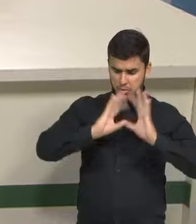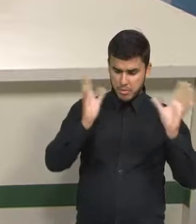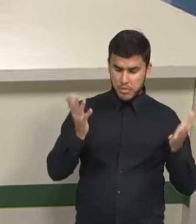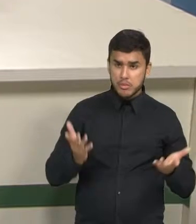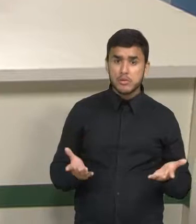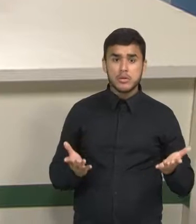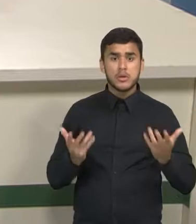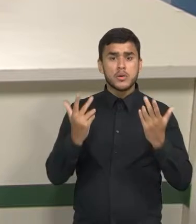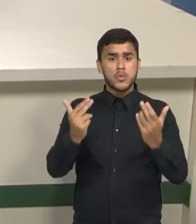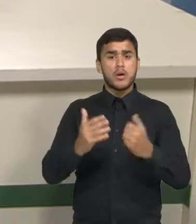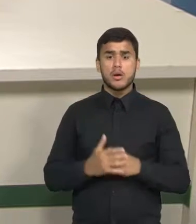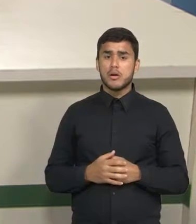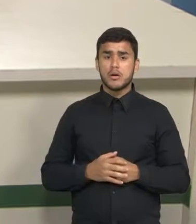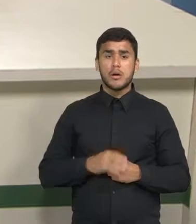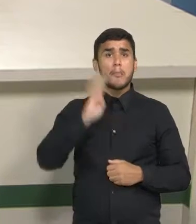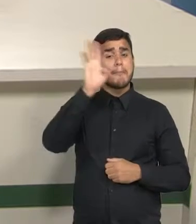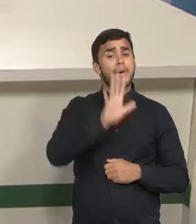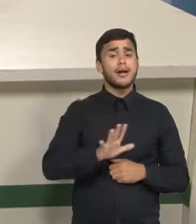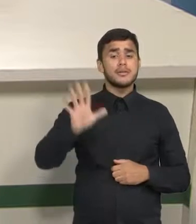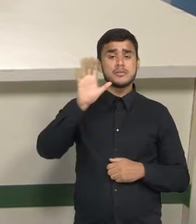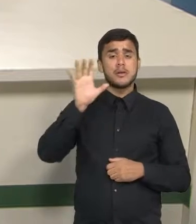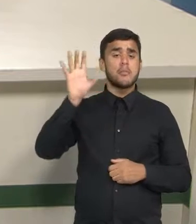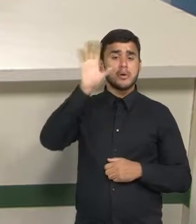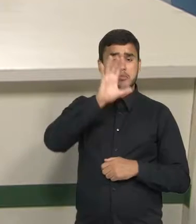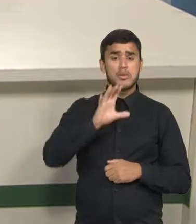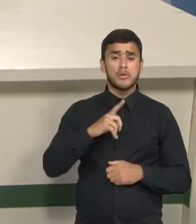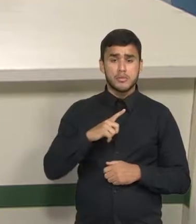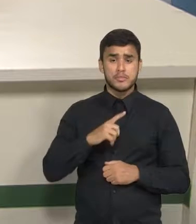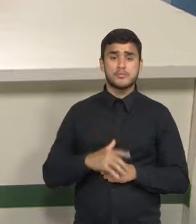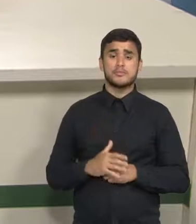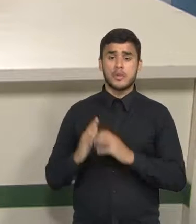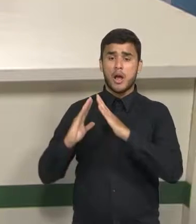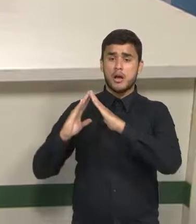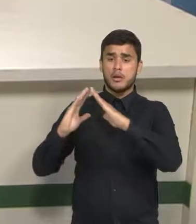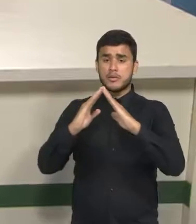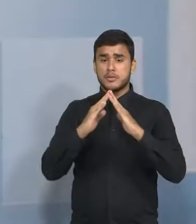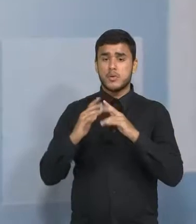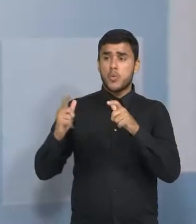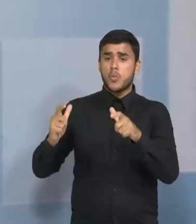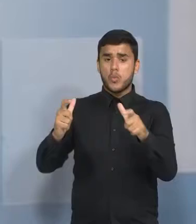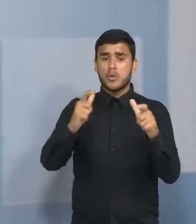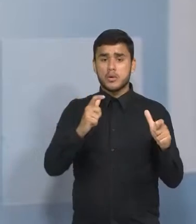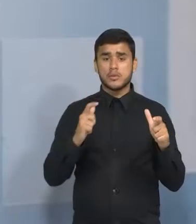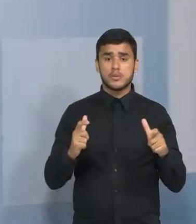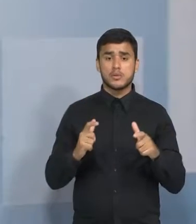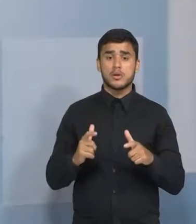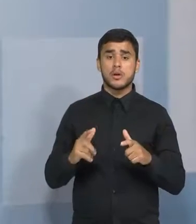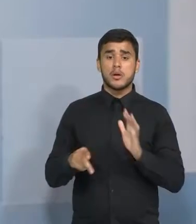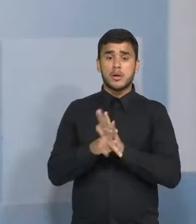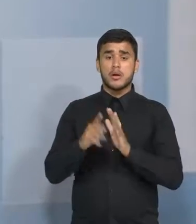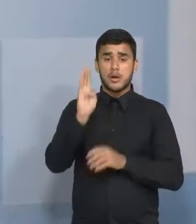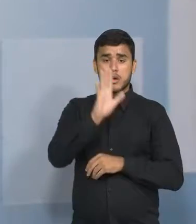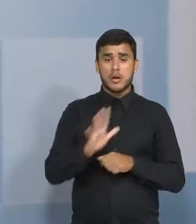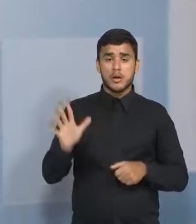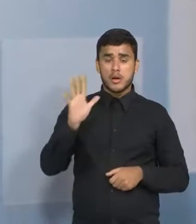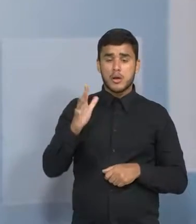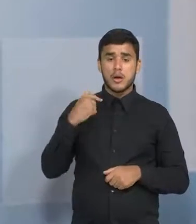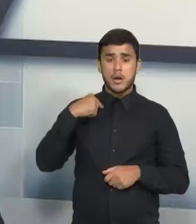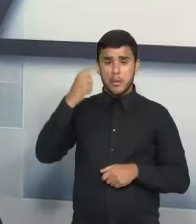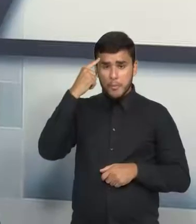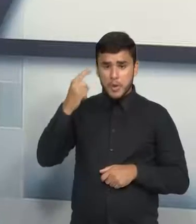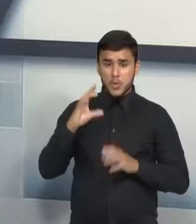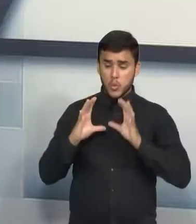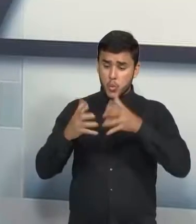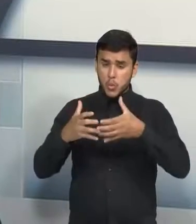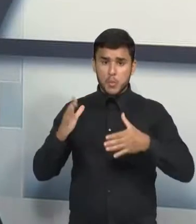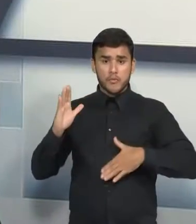Vem acontecendo em todo lugar, no Brasil como um todo. Bairros inteiros nas grandes cidades brasileiras são reféns do narcotráfico. Eu fico